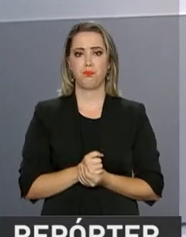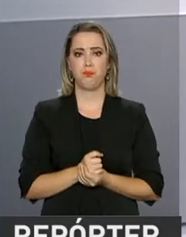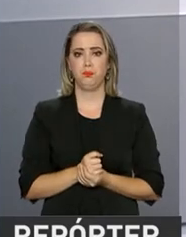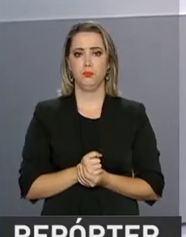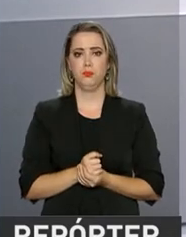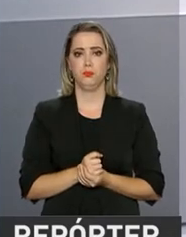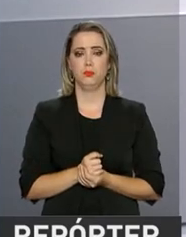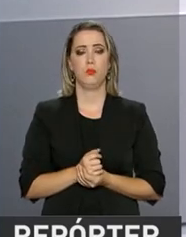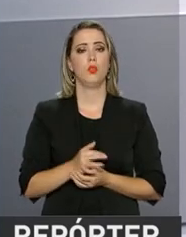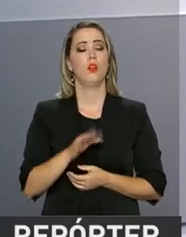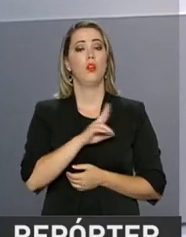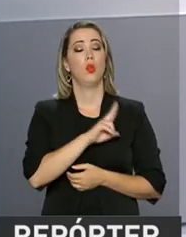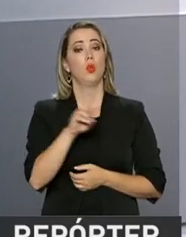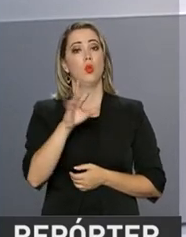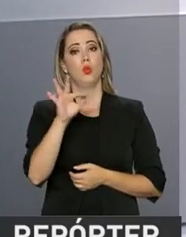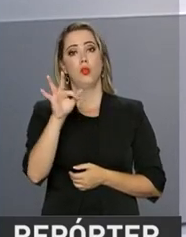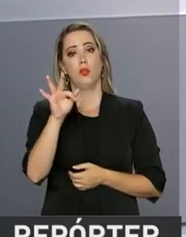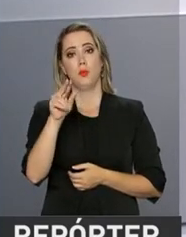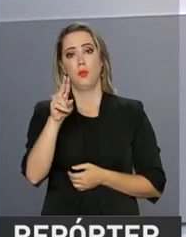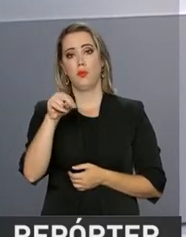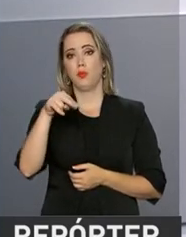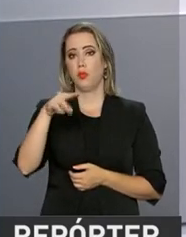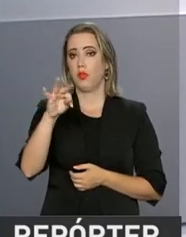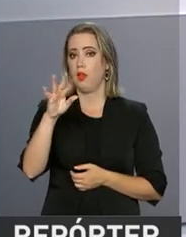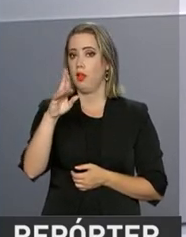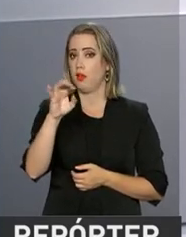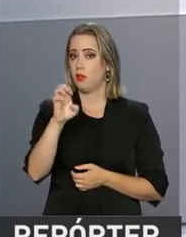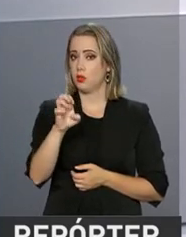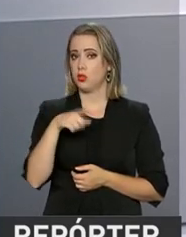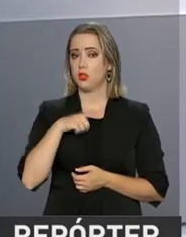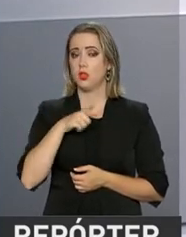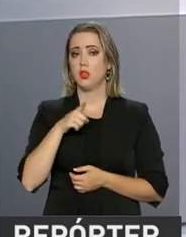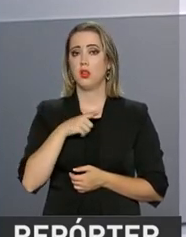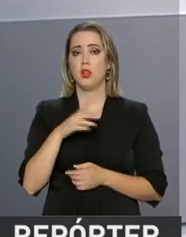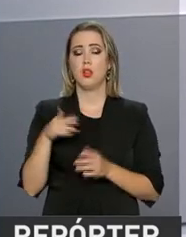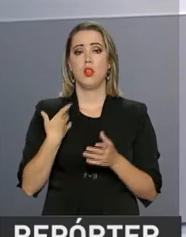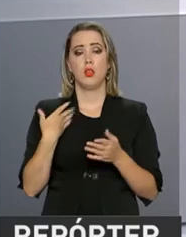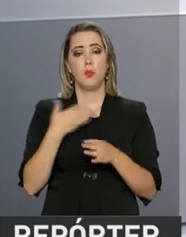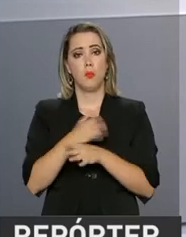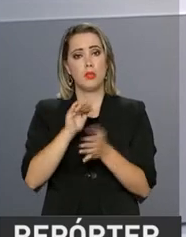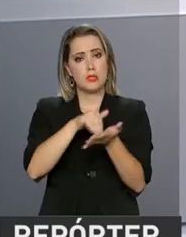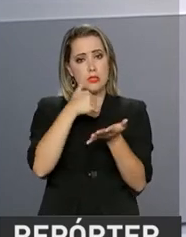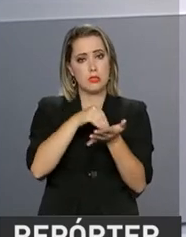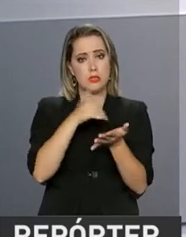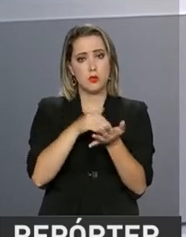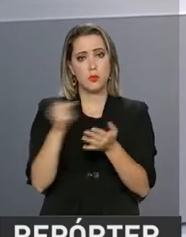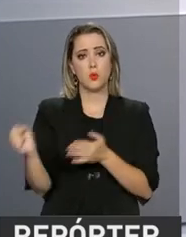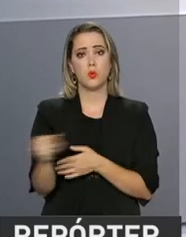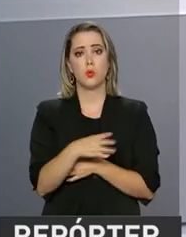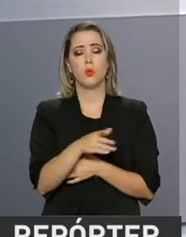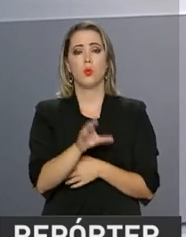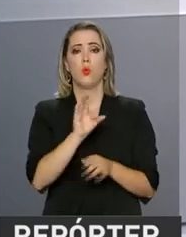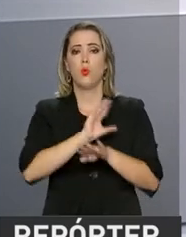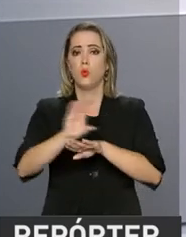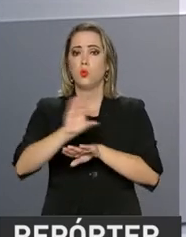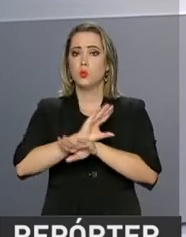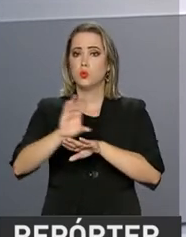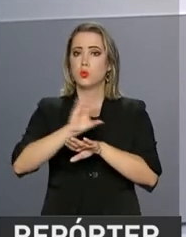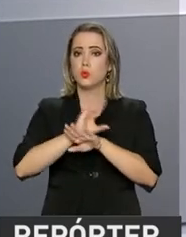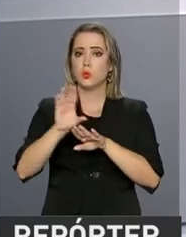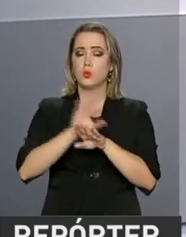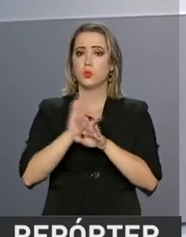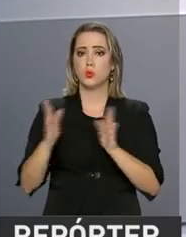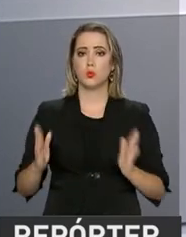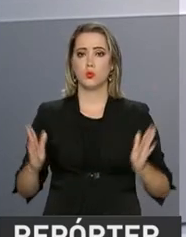nacional de artes funarte abriu o processo seletivo para entrada de novos alunos no curso técnico da escola nacional de